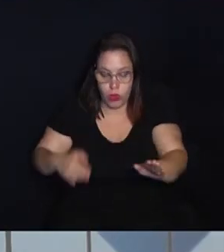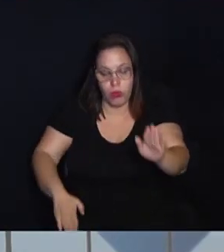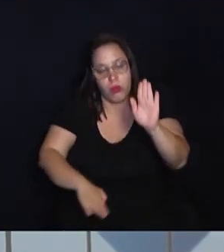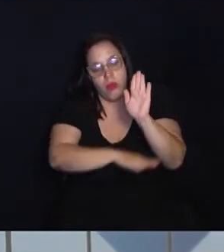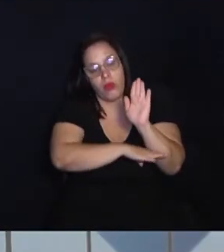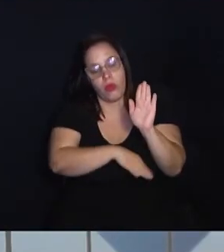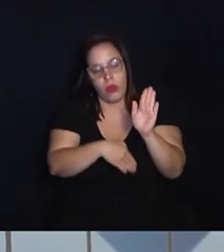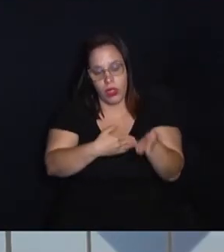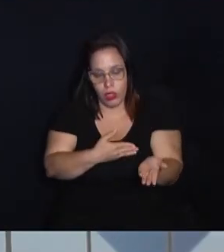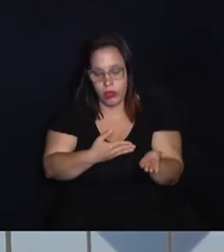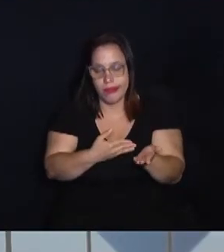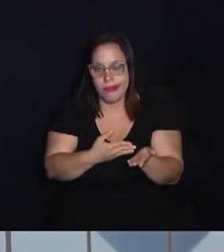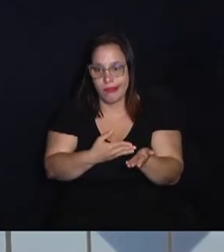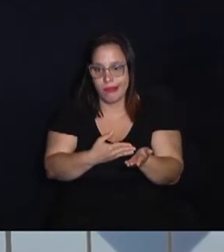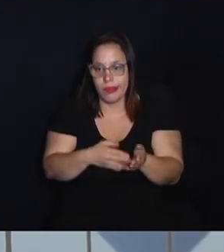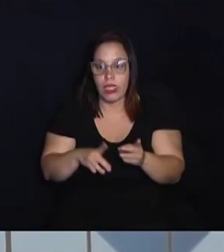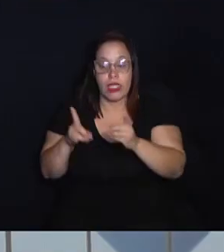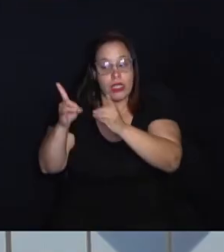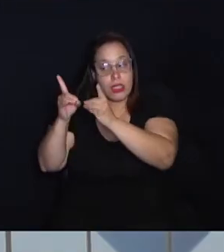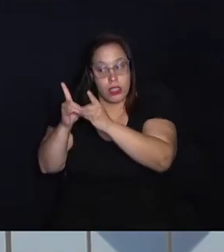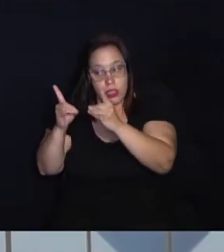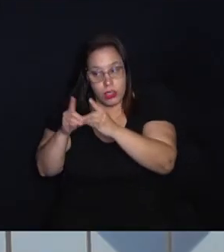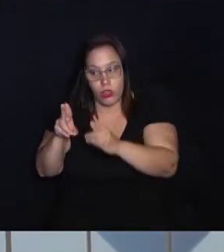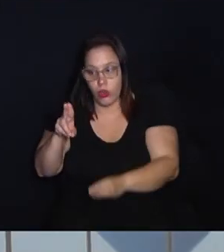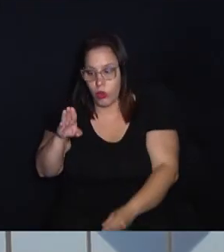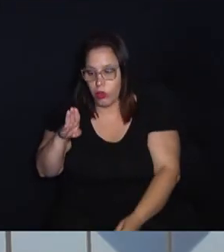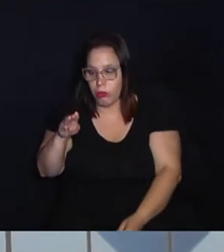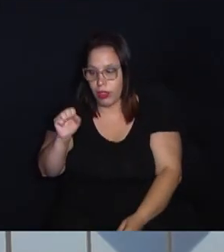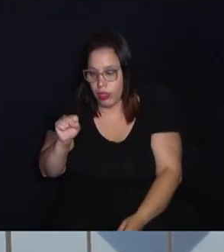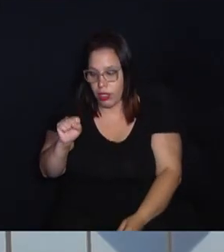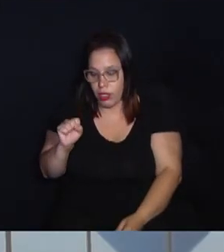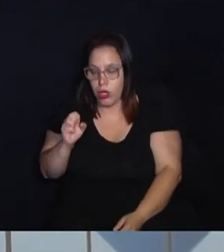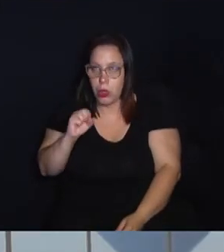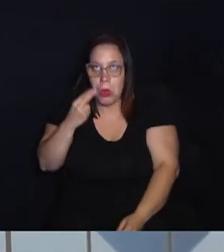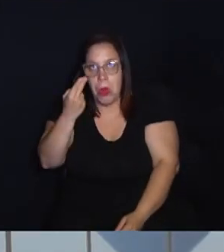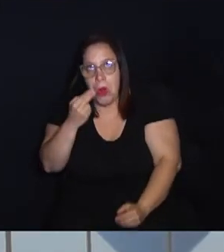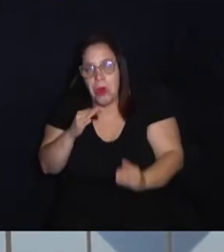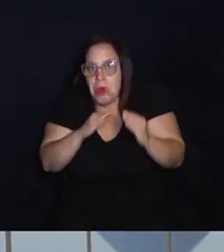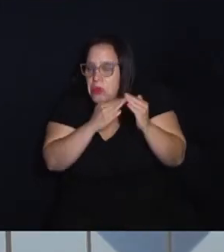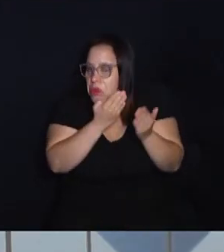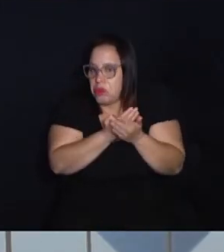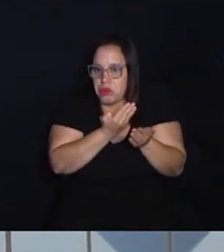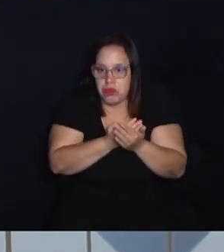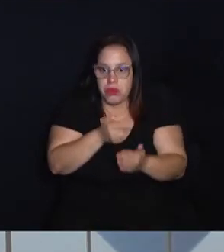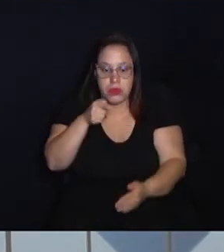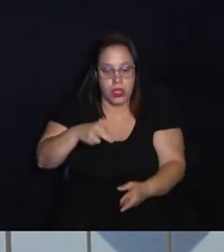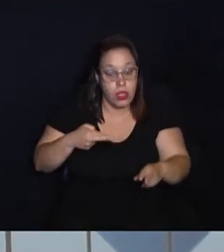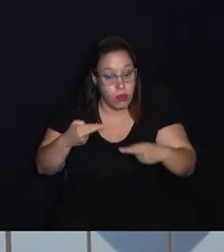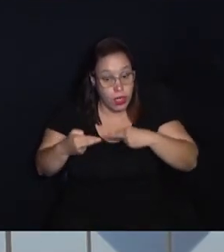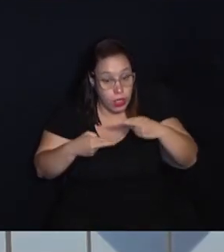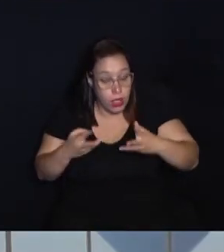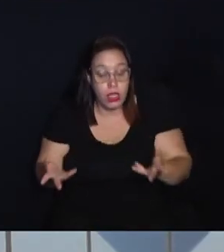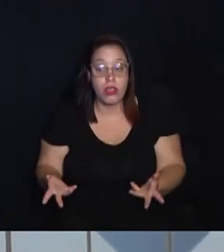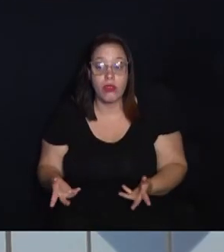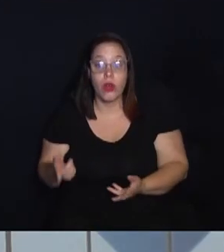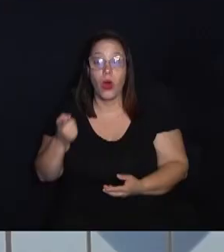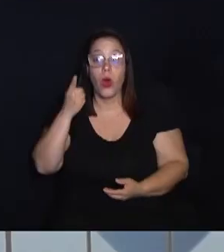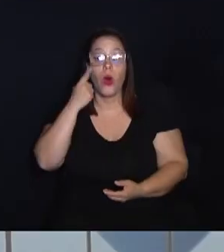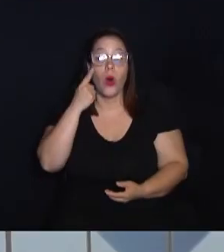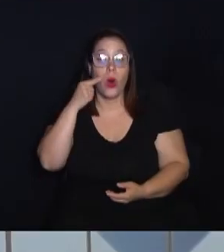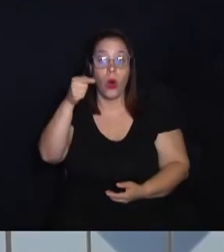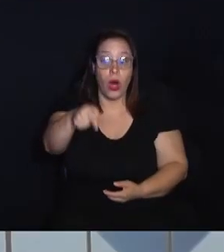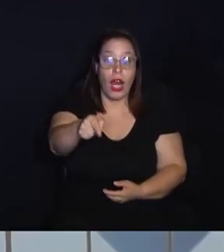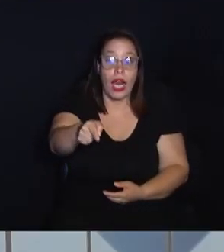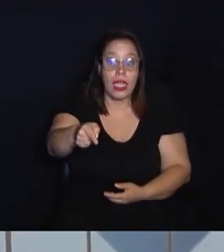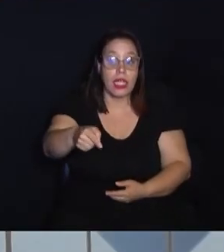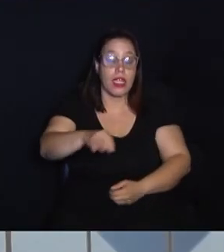melhorar a condição de atendimento de uma unidade de saúde ou de uma unidade de educação, ele está exercendo o seu papel de fiscalização. Olha, prefeito, aqui não está